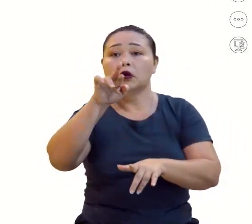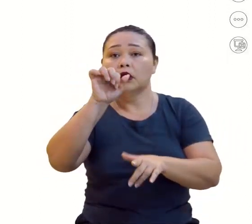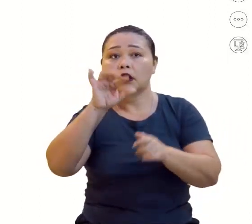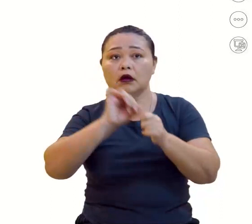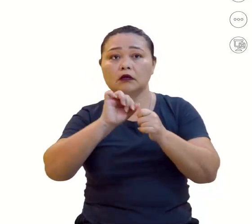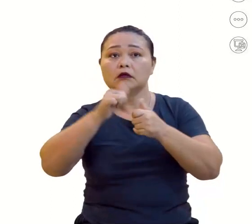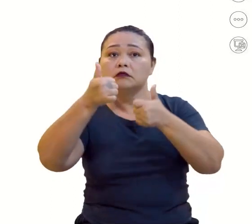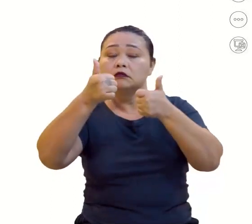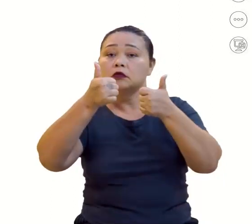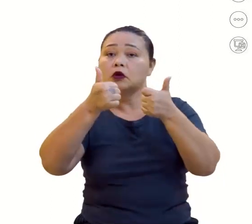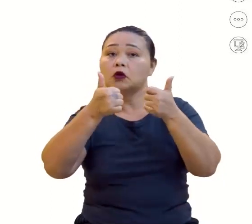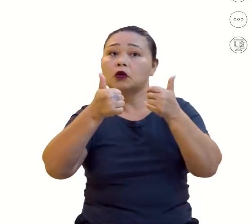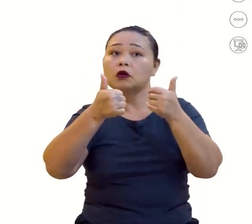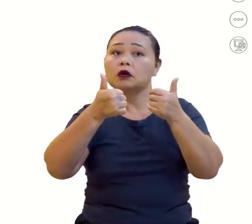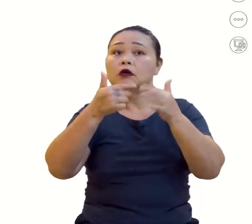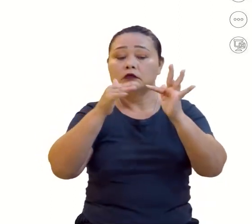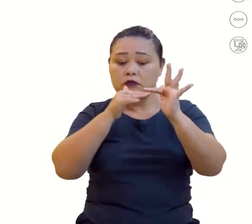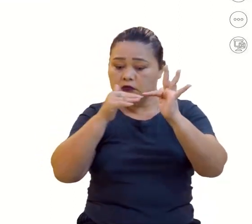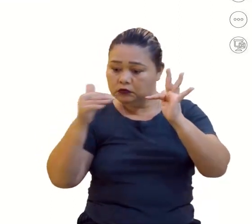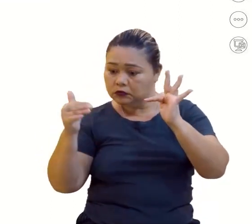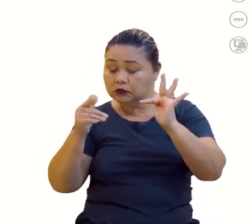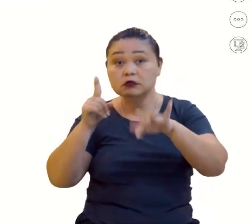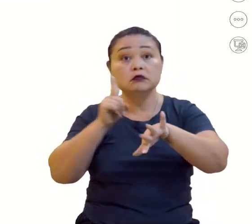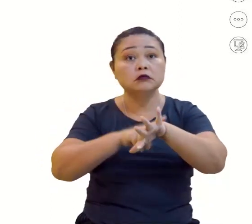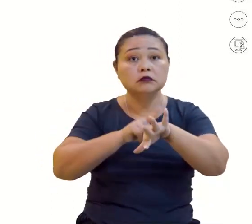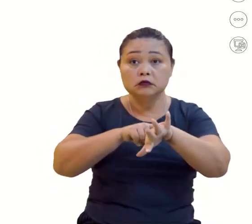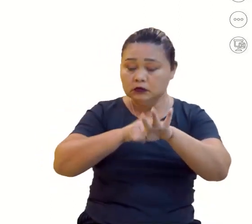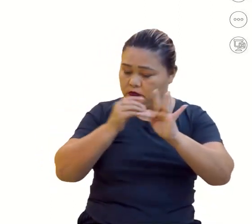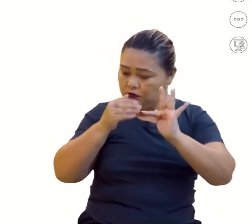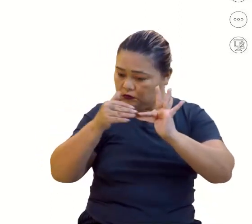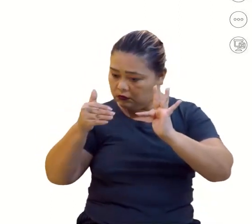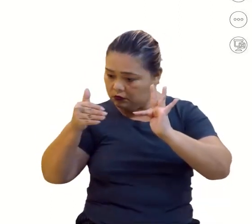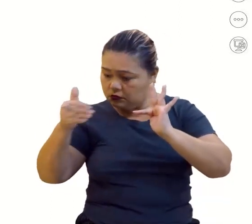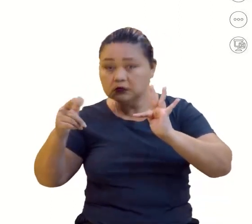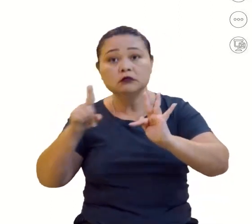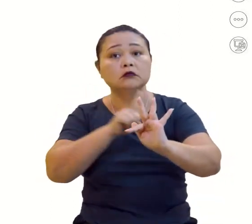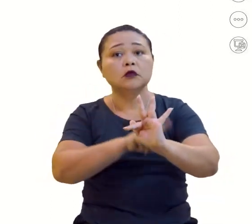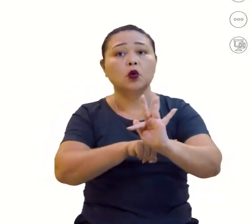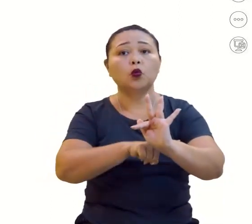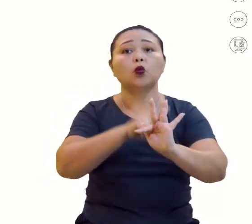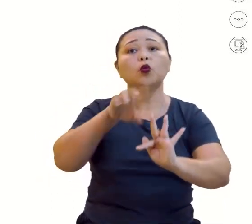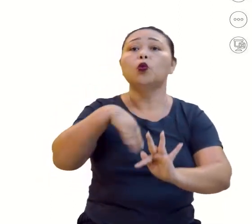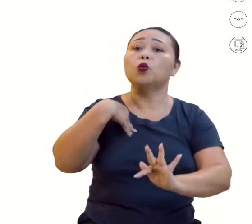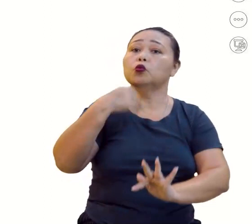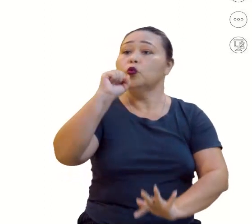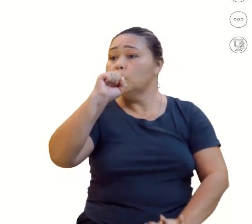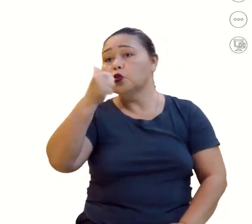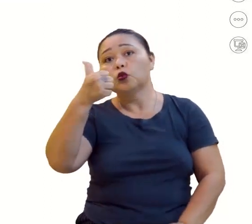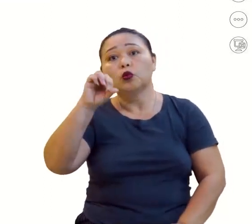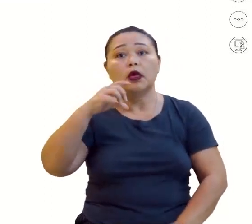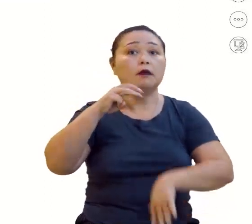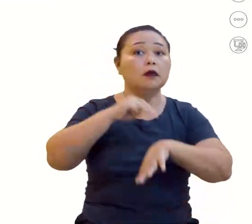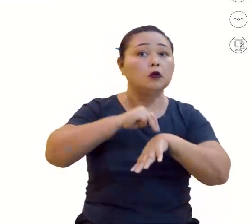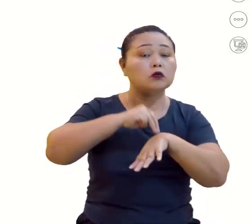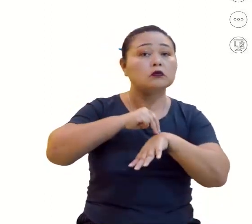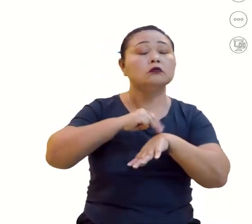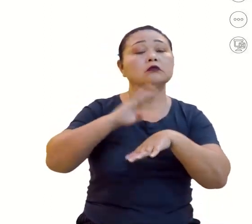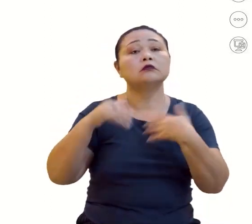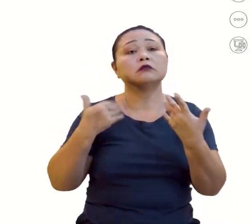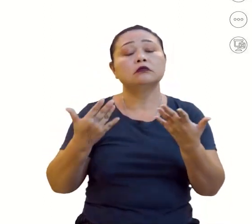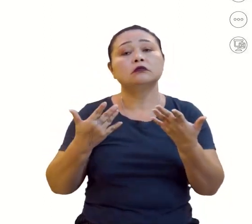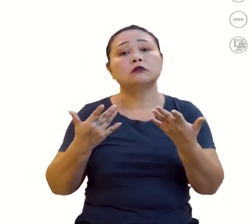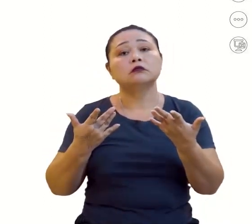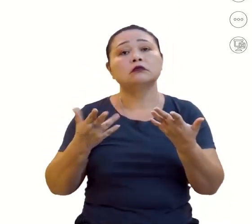Análise de gráfico, intervalo definido de tempo, ali foram 8, 10 minutos, não foi? Uhum.